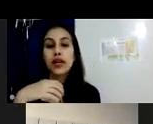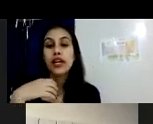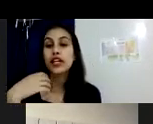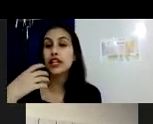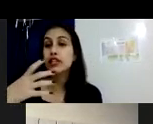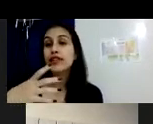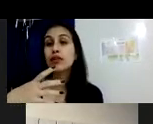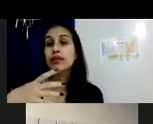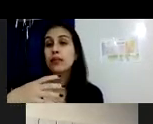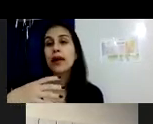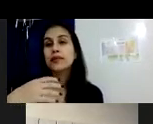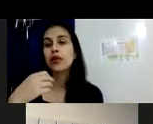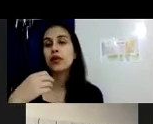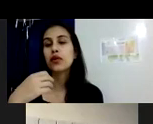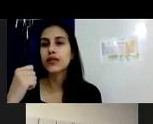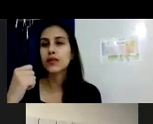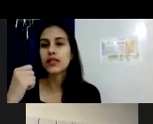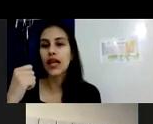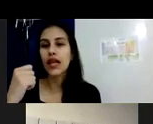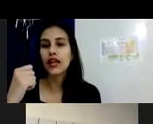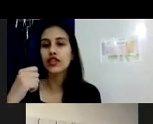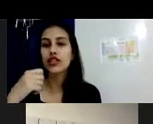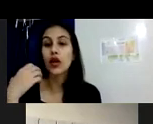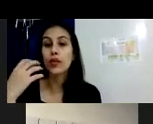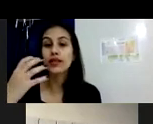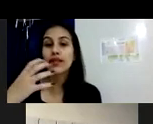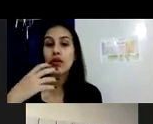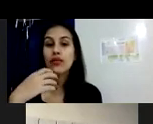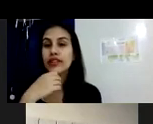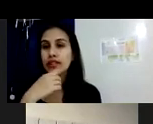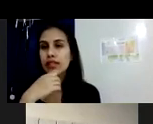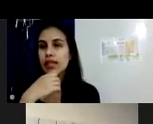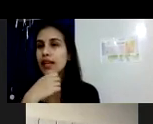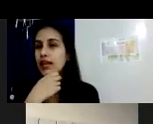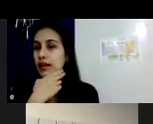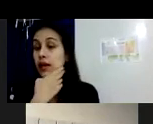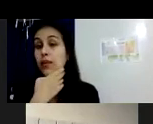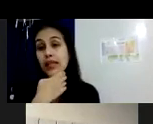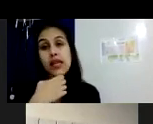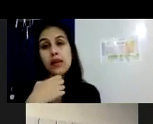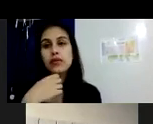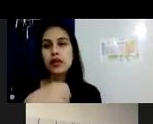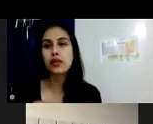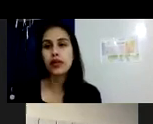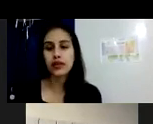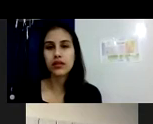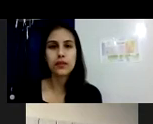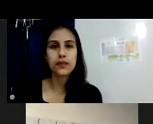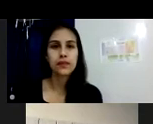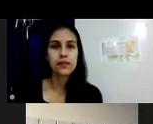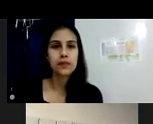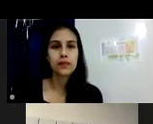movimento, e a gente fazer um trabalho psicológico com esse paciente, tentar aumentar a confiança dele, mas sempre com